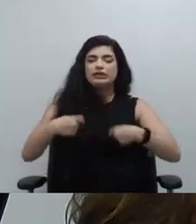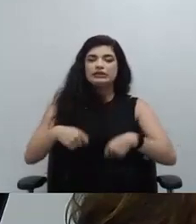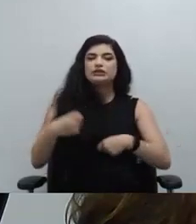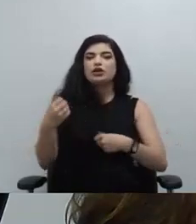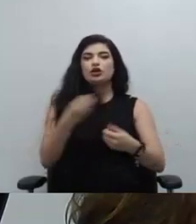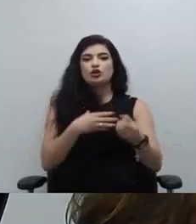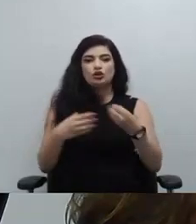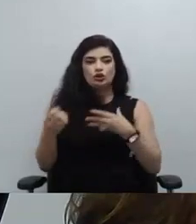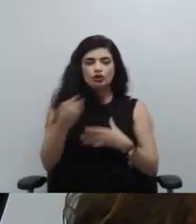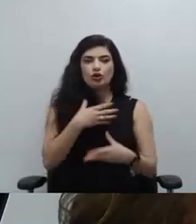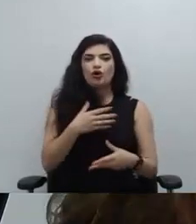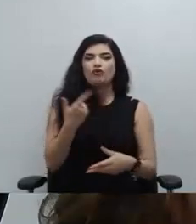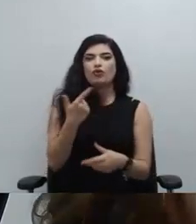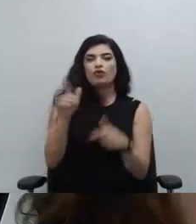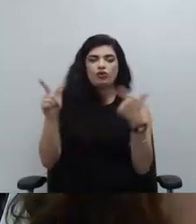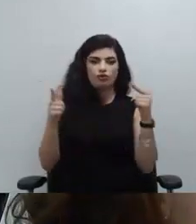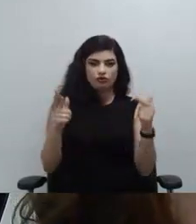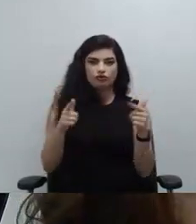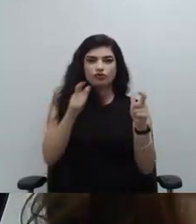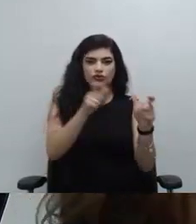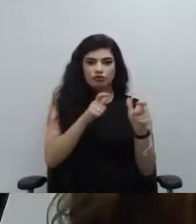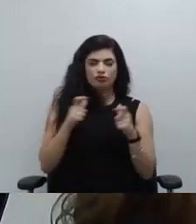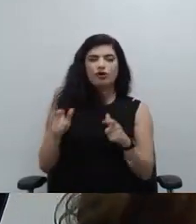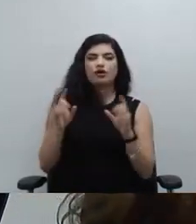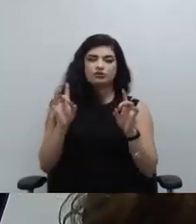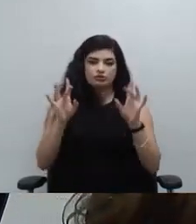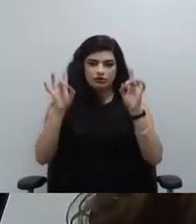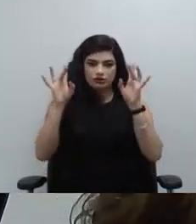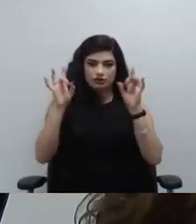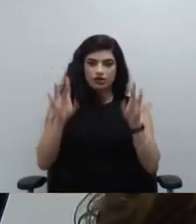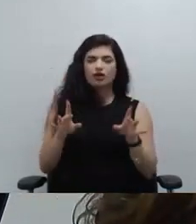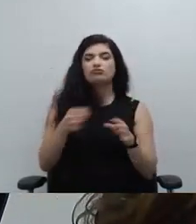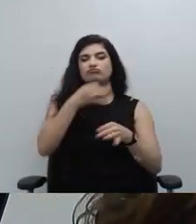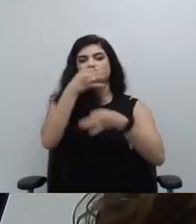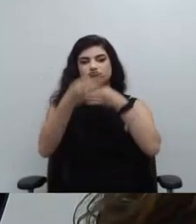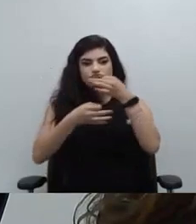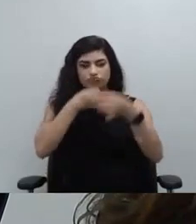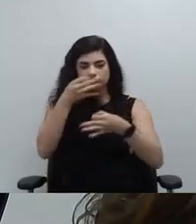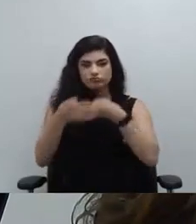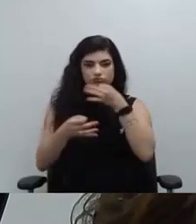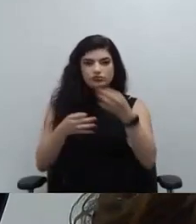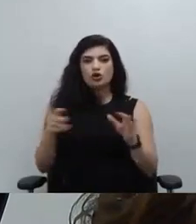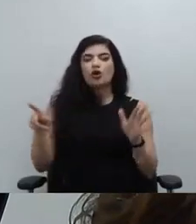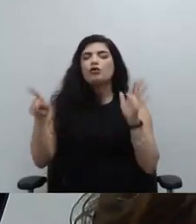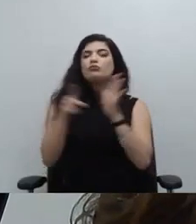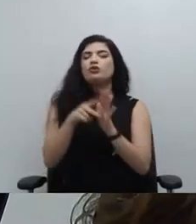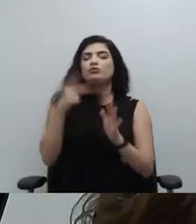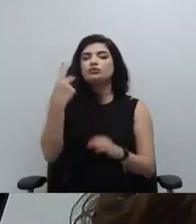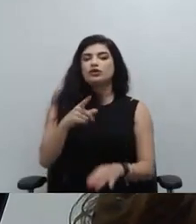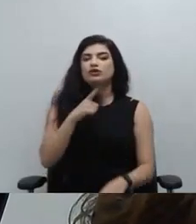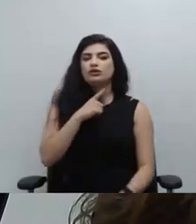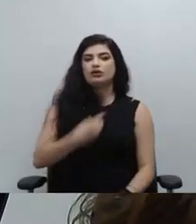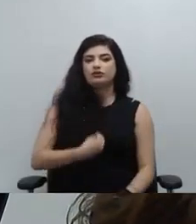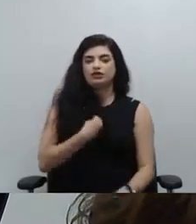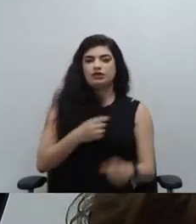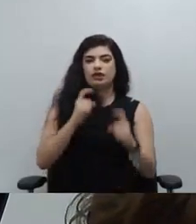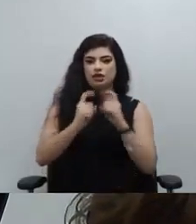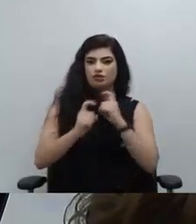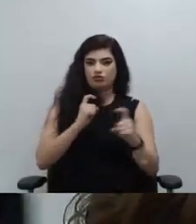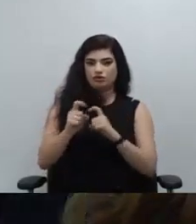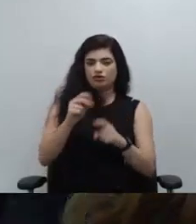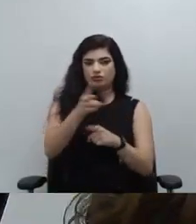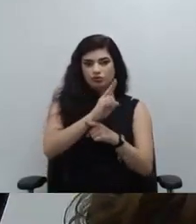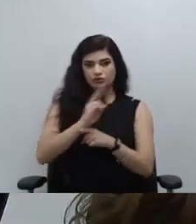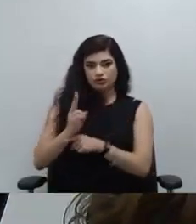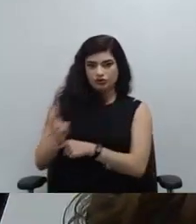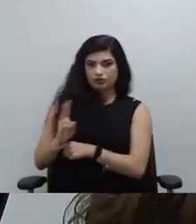unidades e outros espaços da instituição para além dos núcleos especializados, sugestões sobre as formas e a dinamicidade das reuniões de